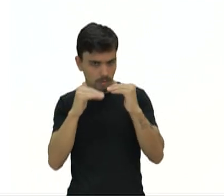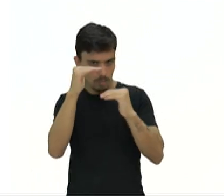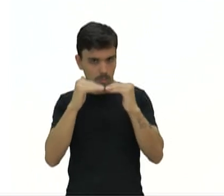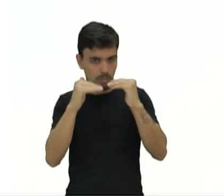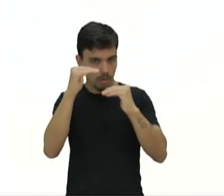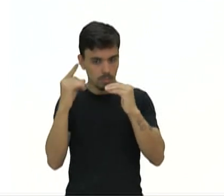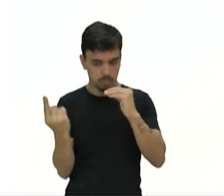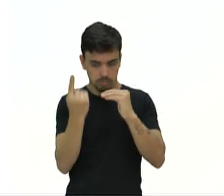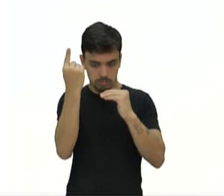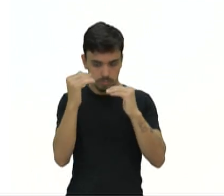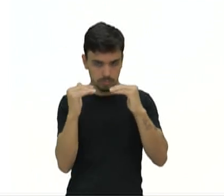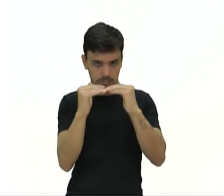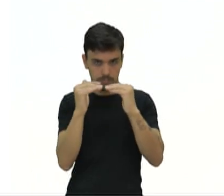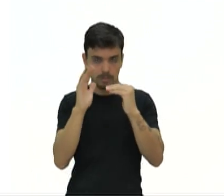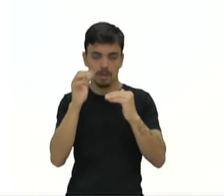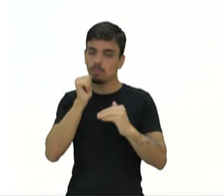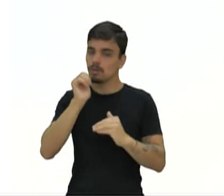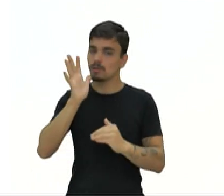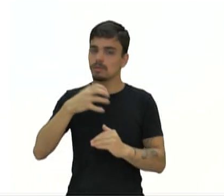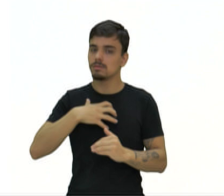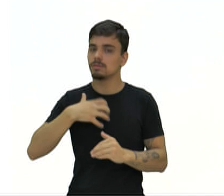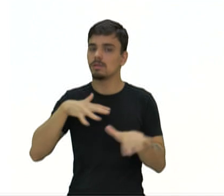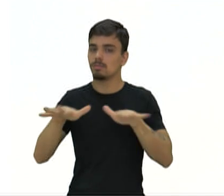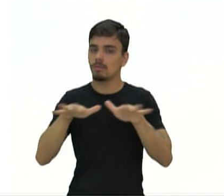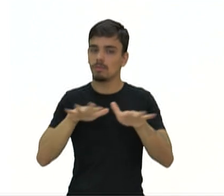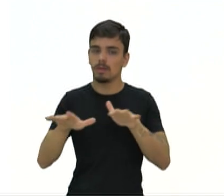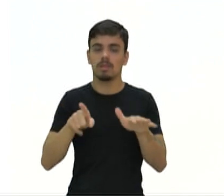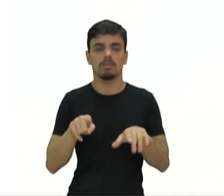A mulher já consegue sentir movimentos nessa fase.